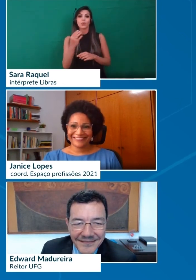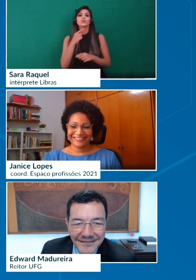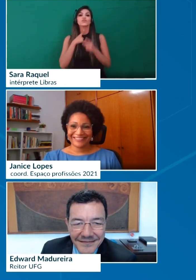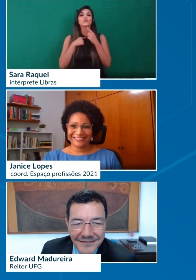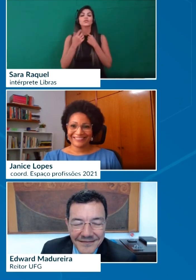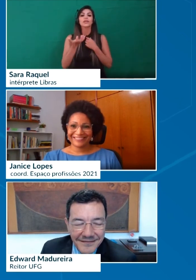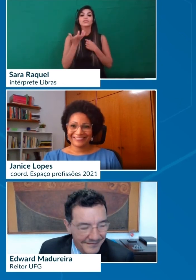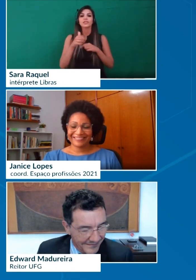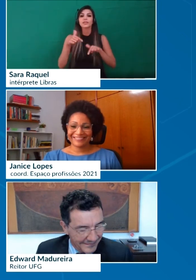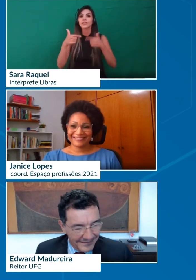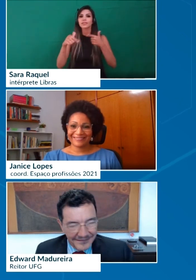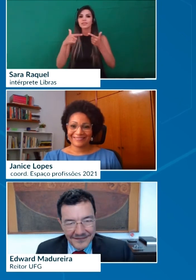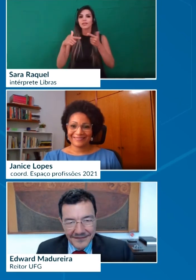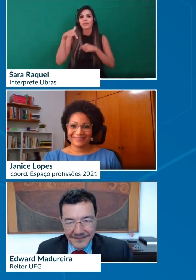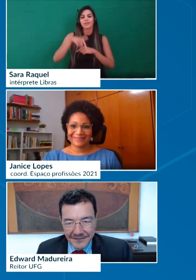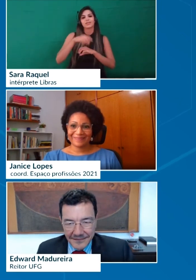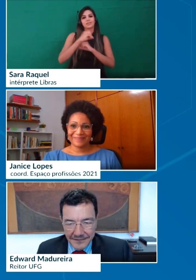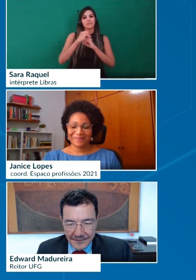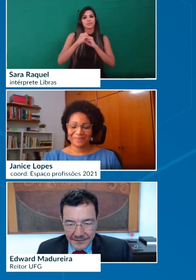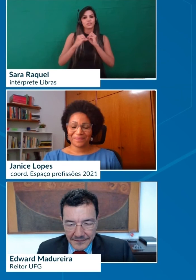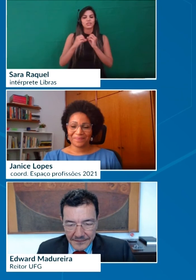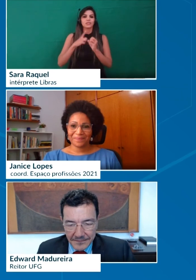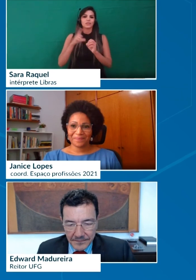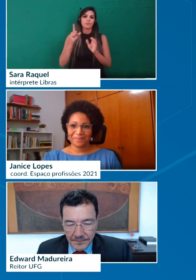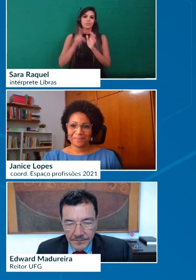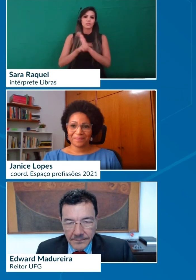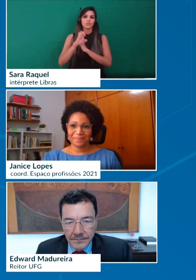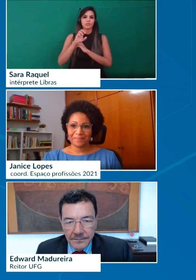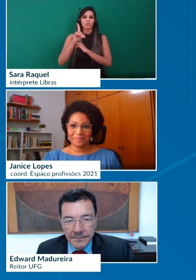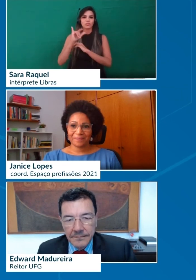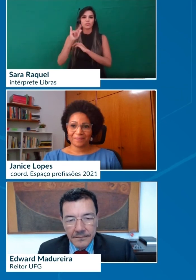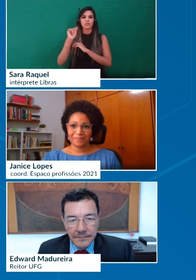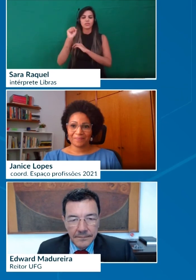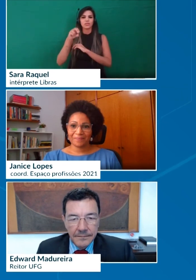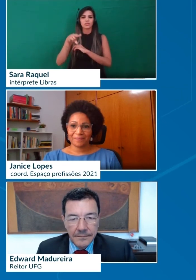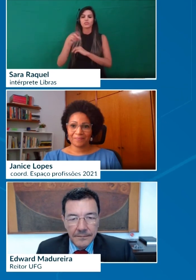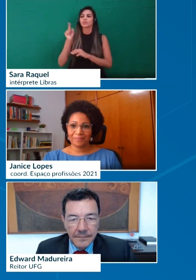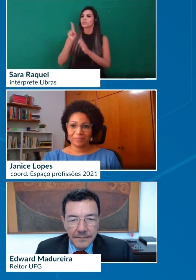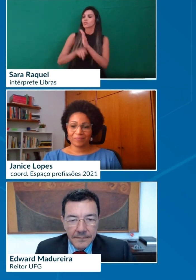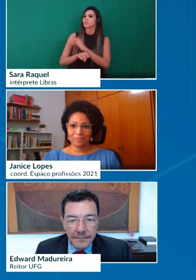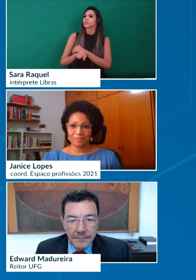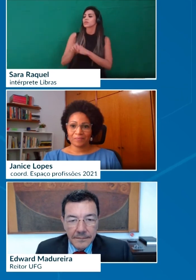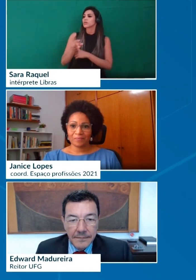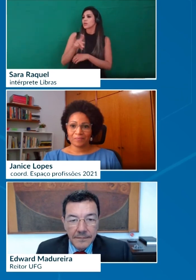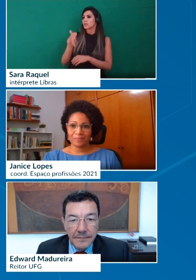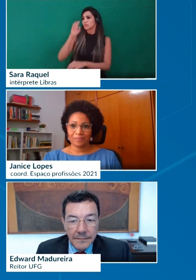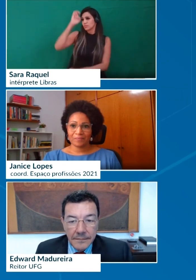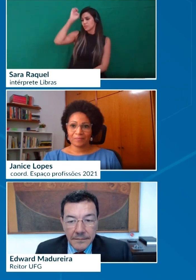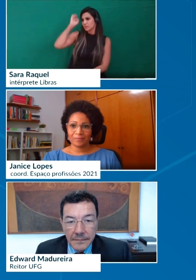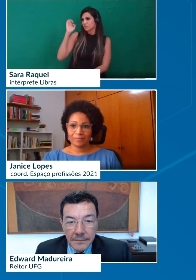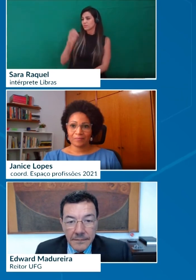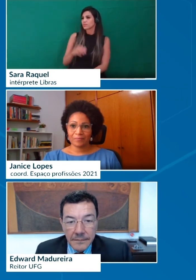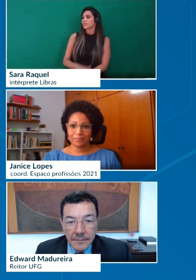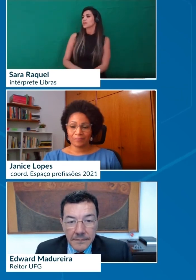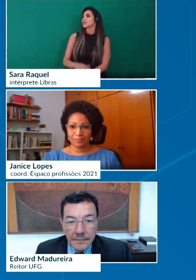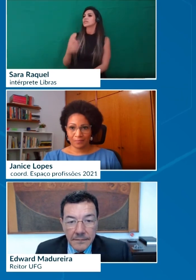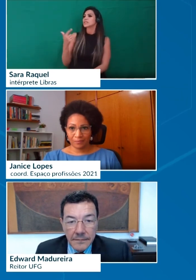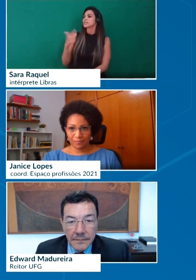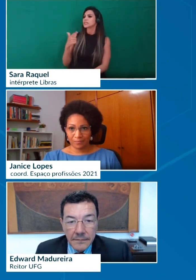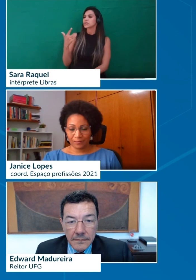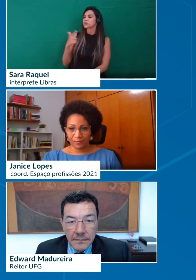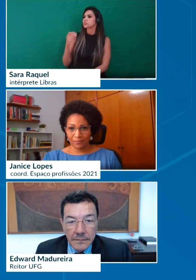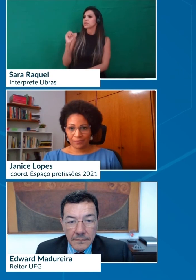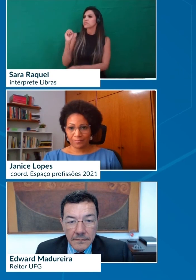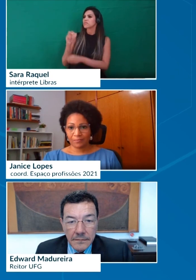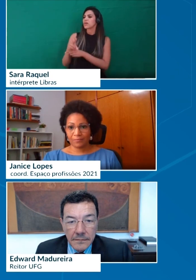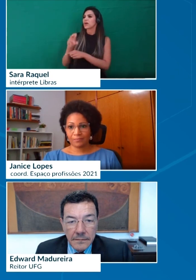uma pergunta aqui do Edilson Silva dos Santos. Ele diz, reitor Edivar, até o momento não observei cota para indígenas nos concursos